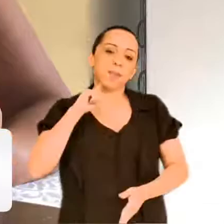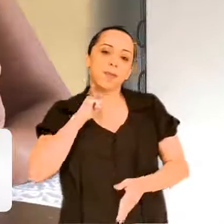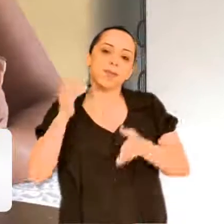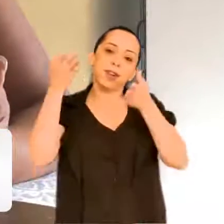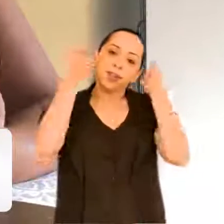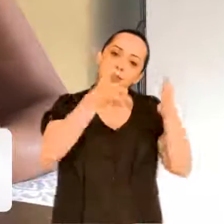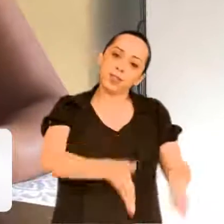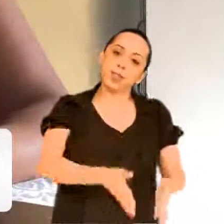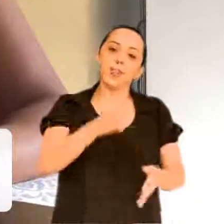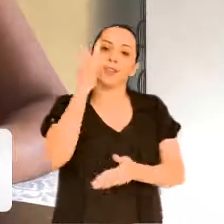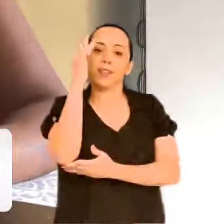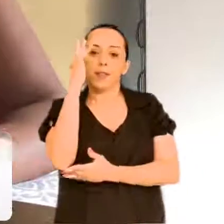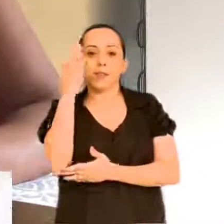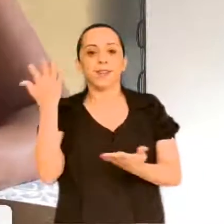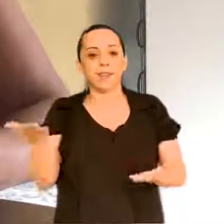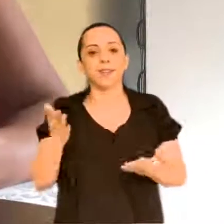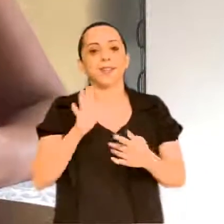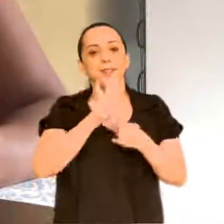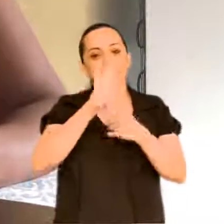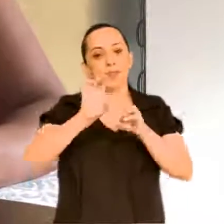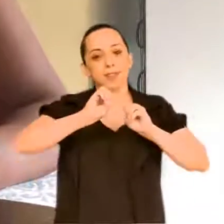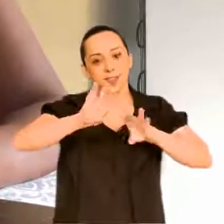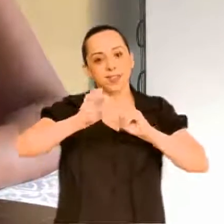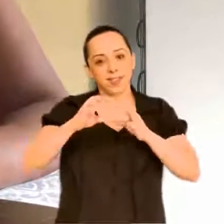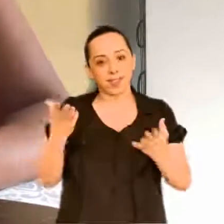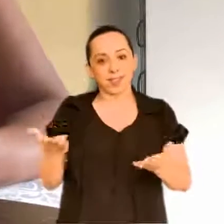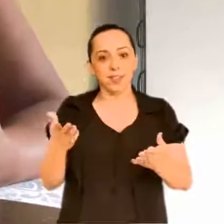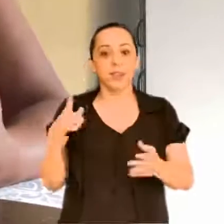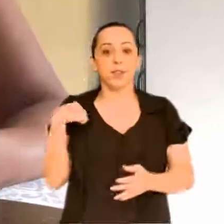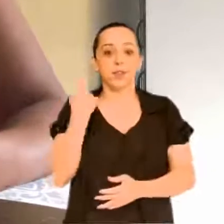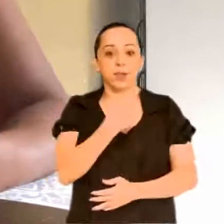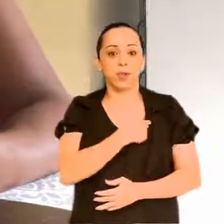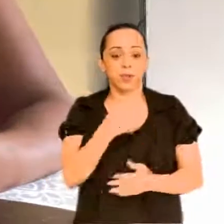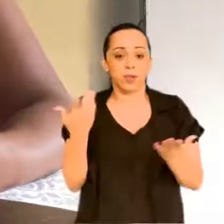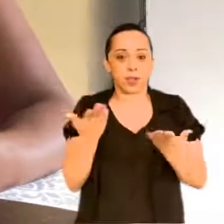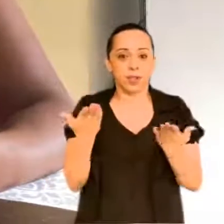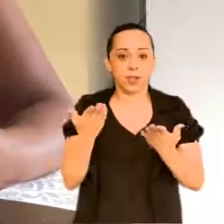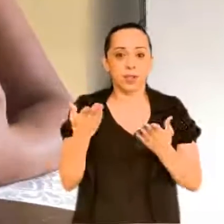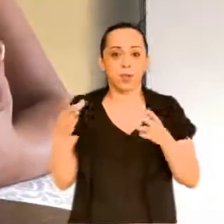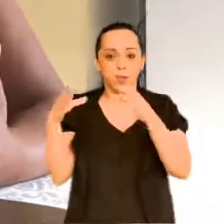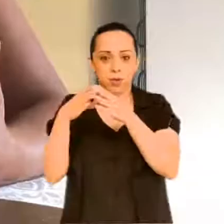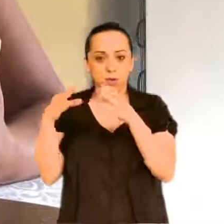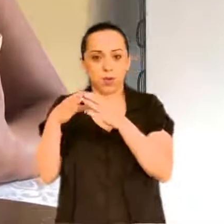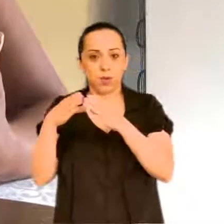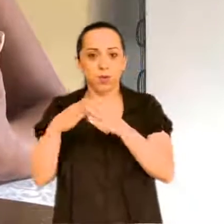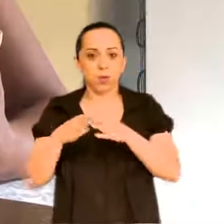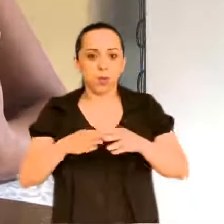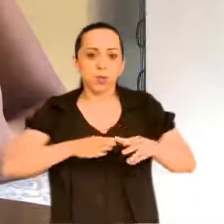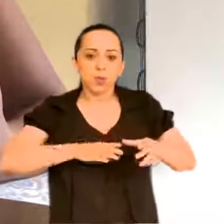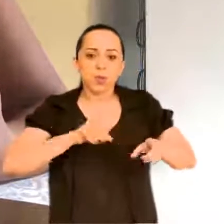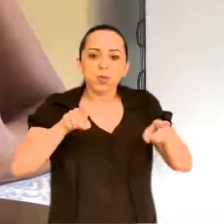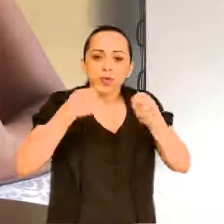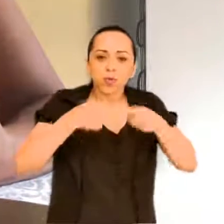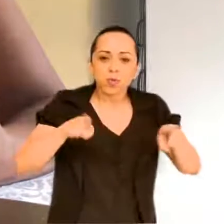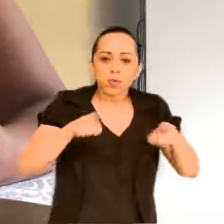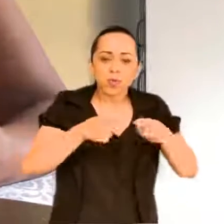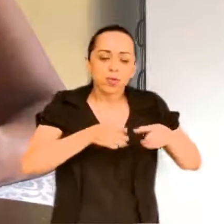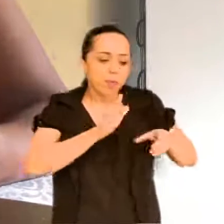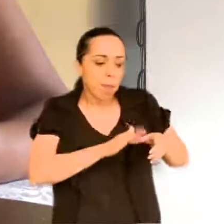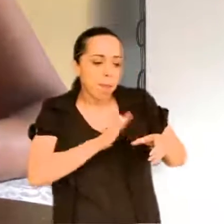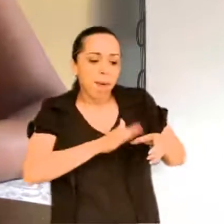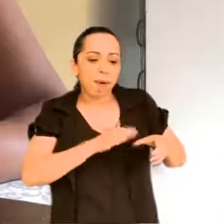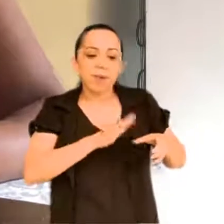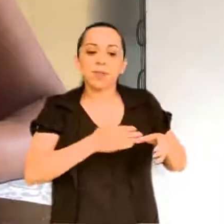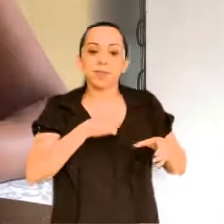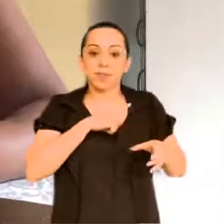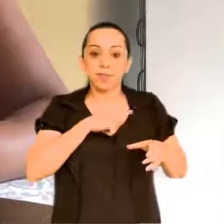gente, e chega a Minas Gerais, chega a Ipatinga com essa pegada. Por isso, nós temos este grupo que